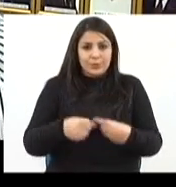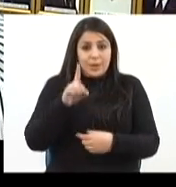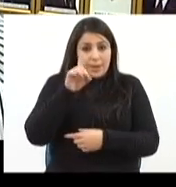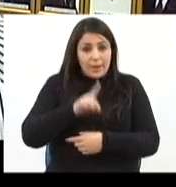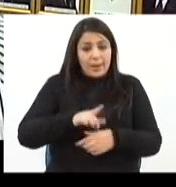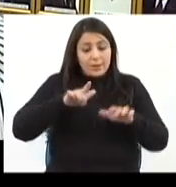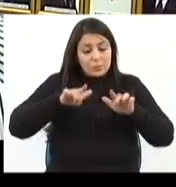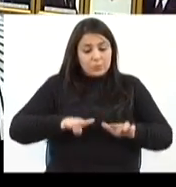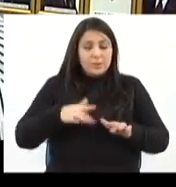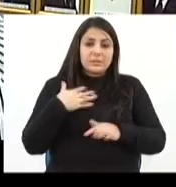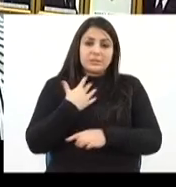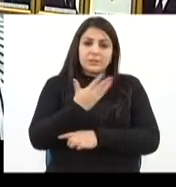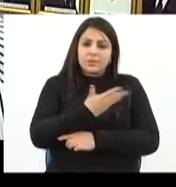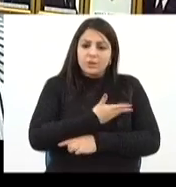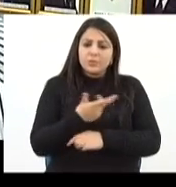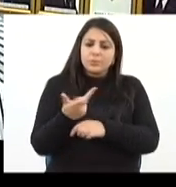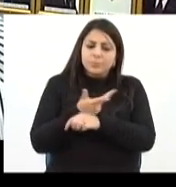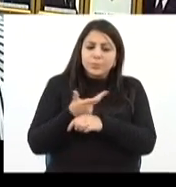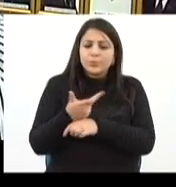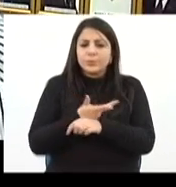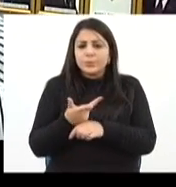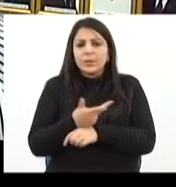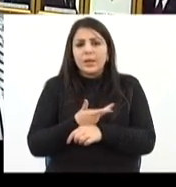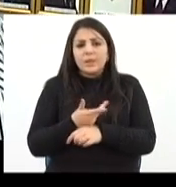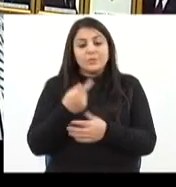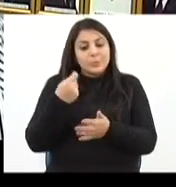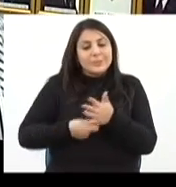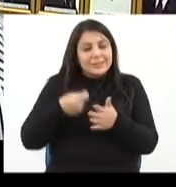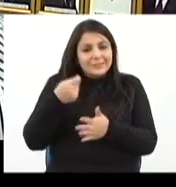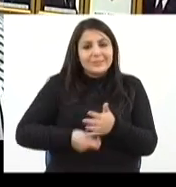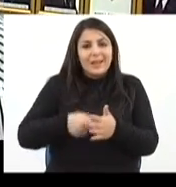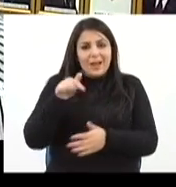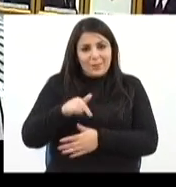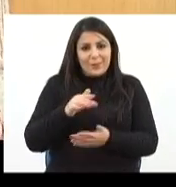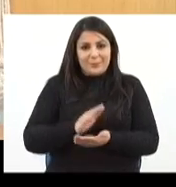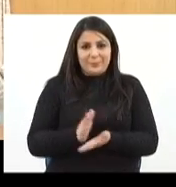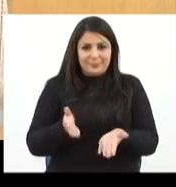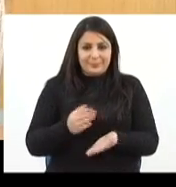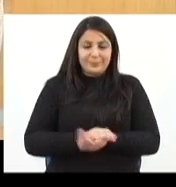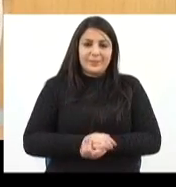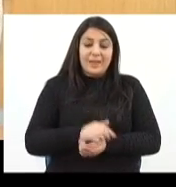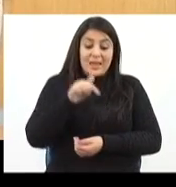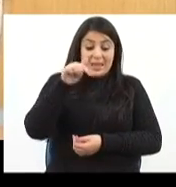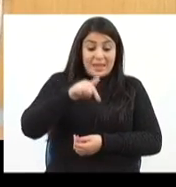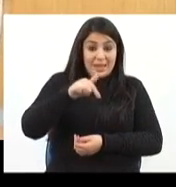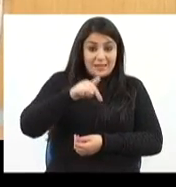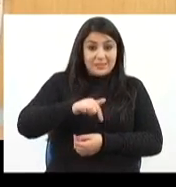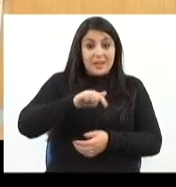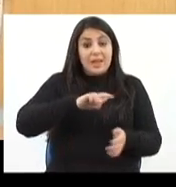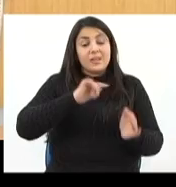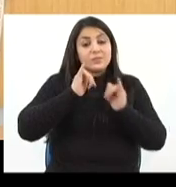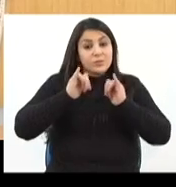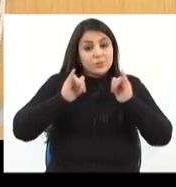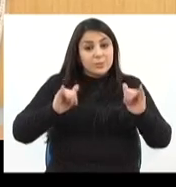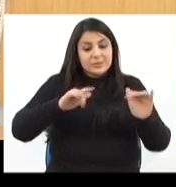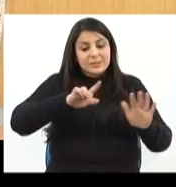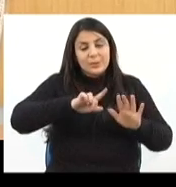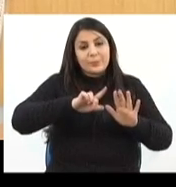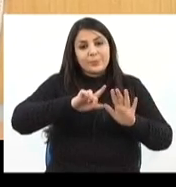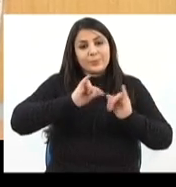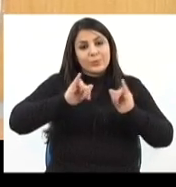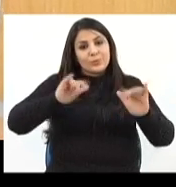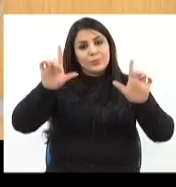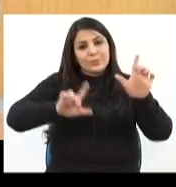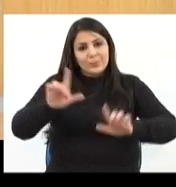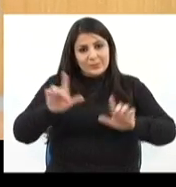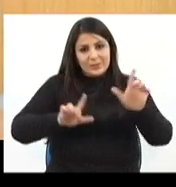esses seriam os passos que a gente vai perseguir agora na sequência. E estas foram as informações do Jornal da